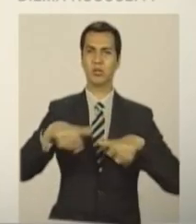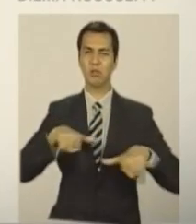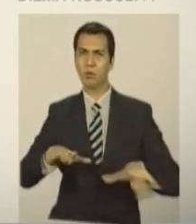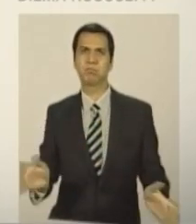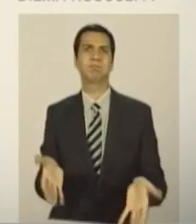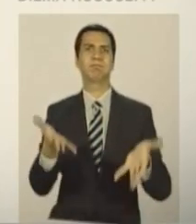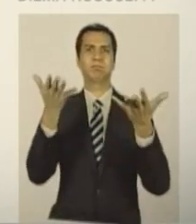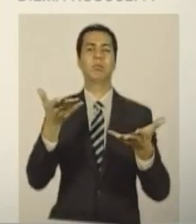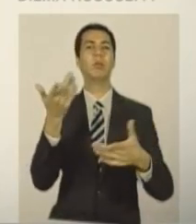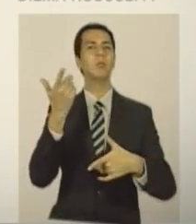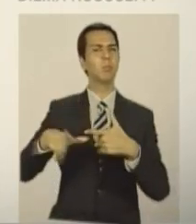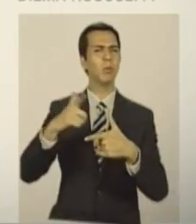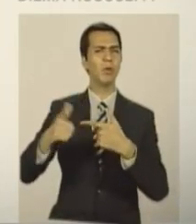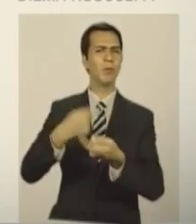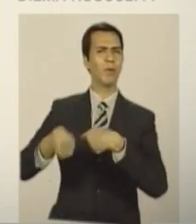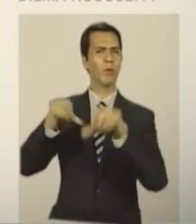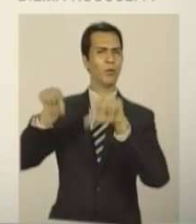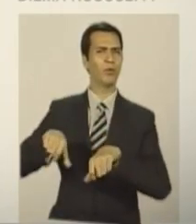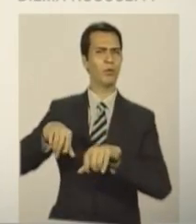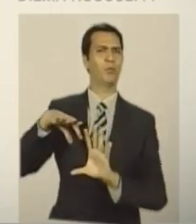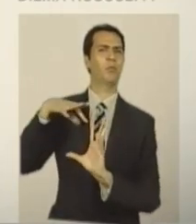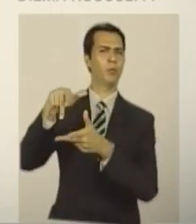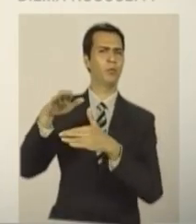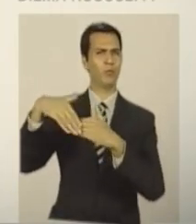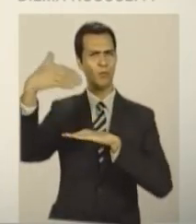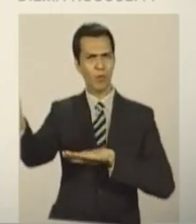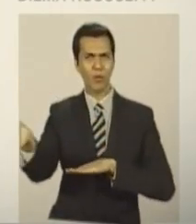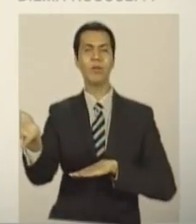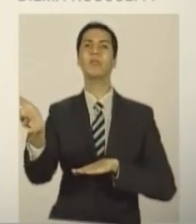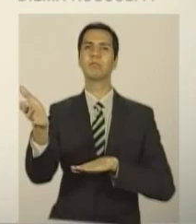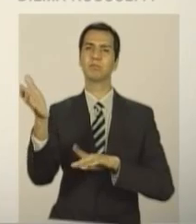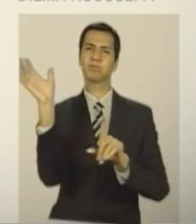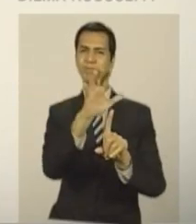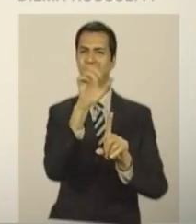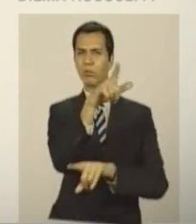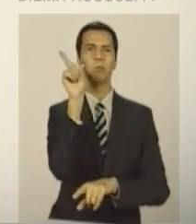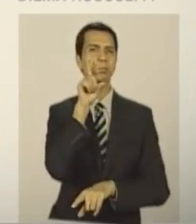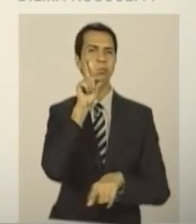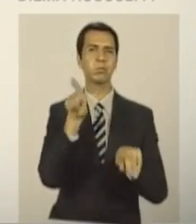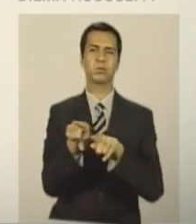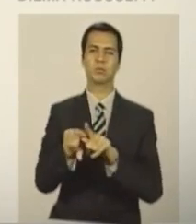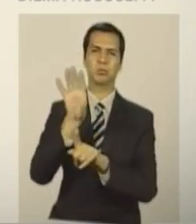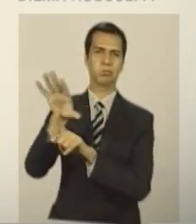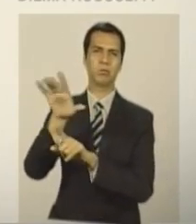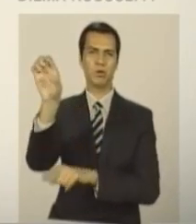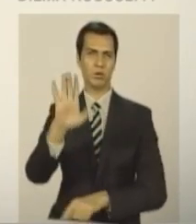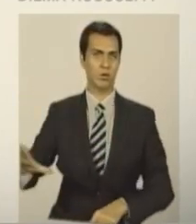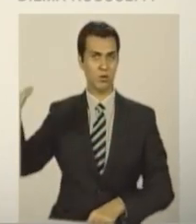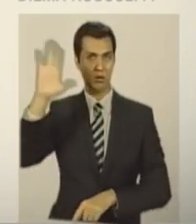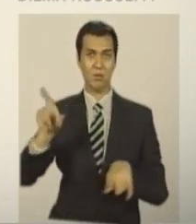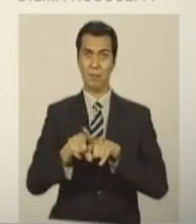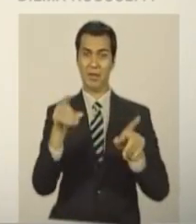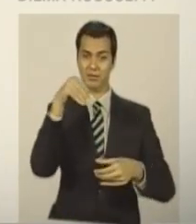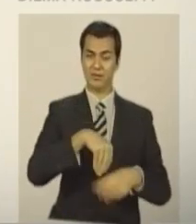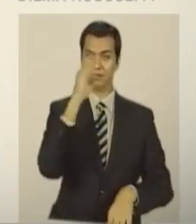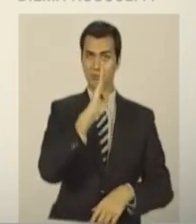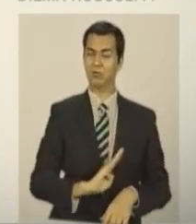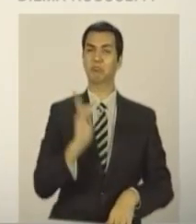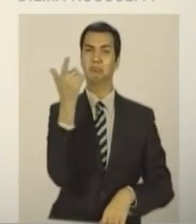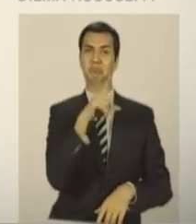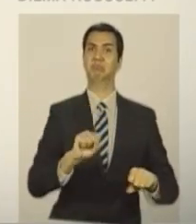mesmo com a crise econômica internacional, Luciano, que está afetando os Estados Unidos e os países da Europa. Neste ano, por exemplo,